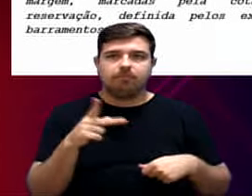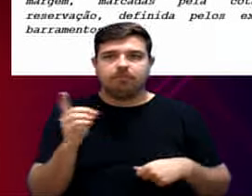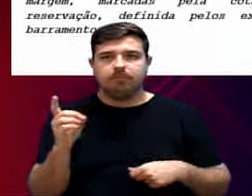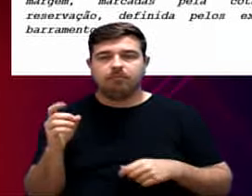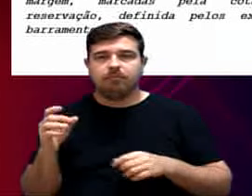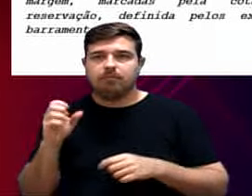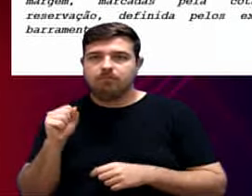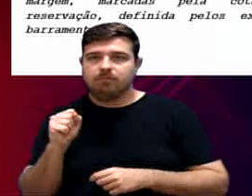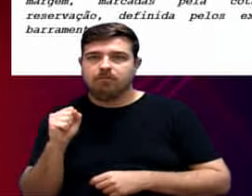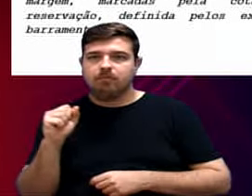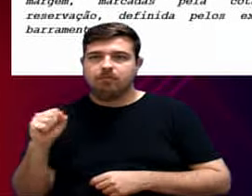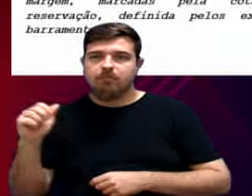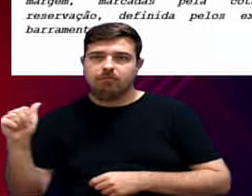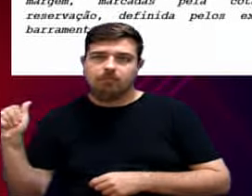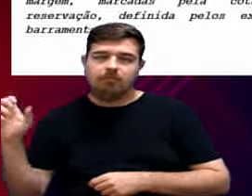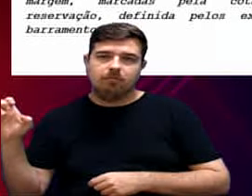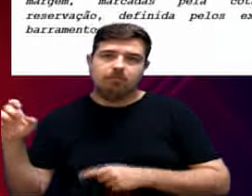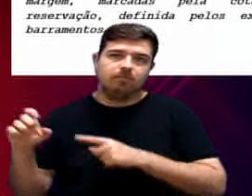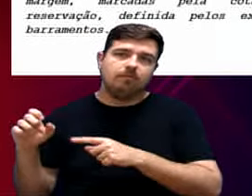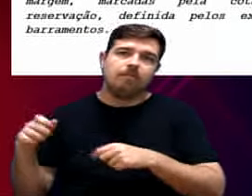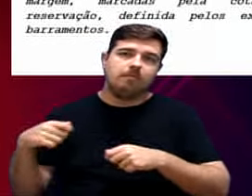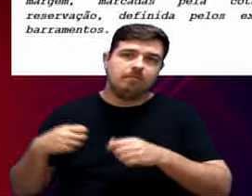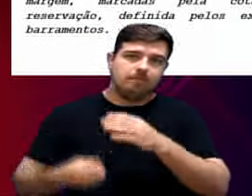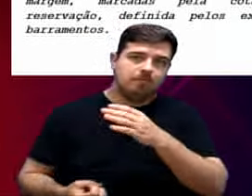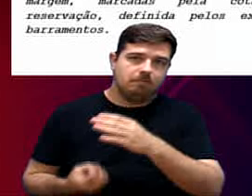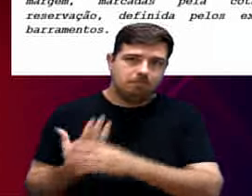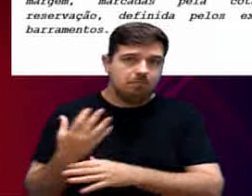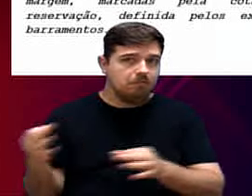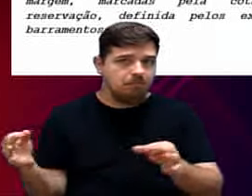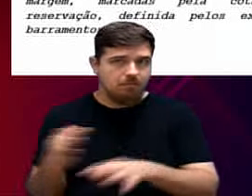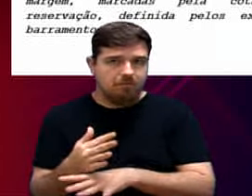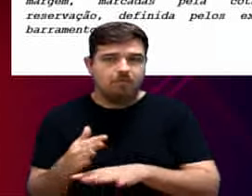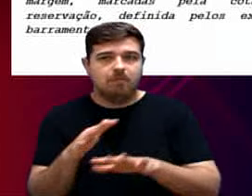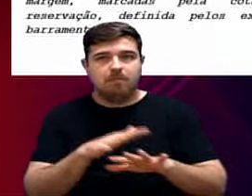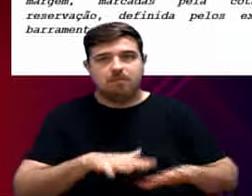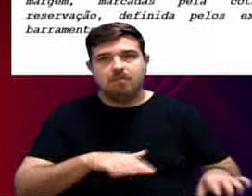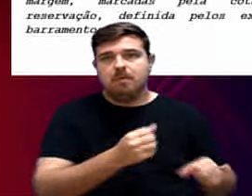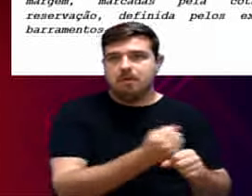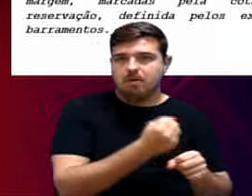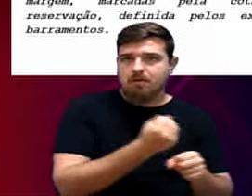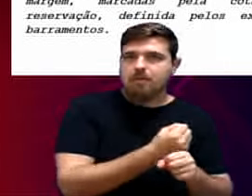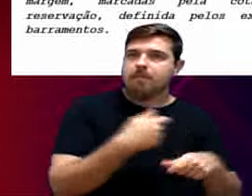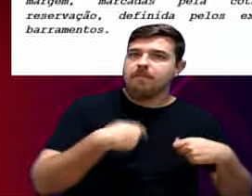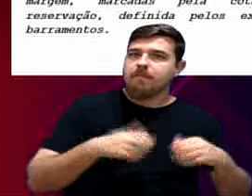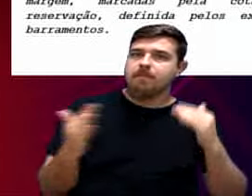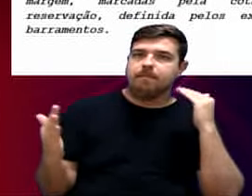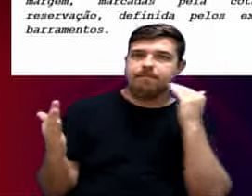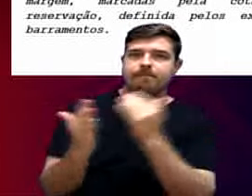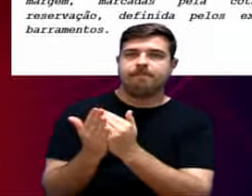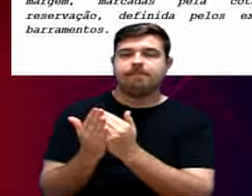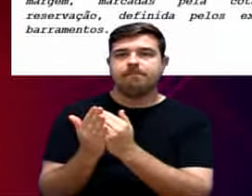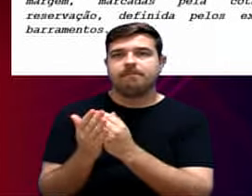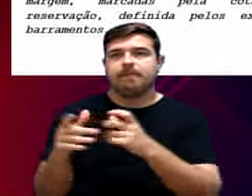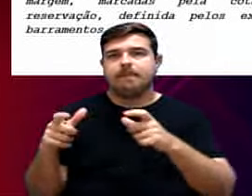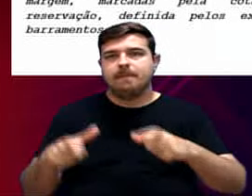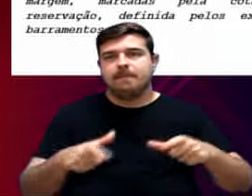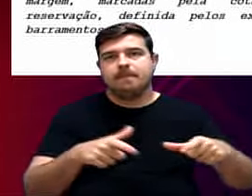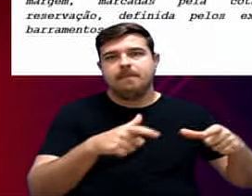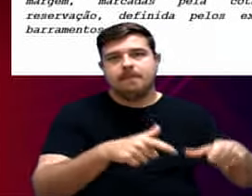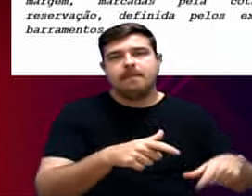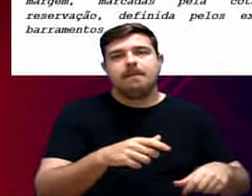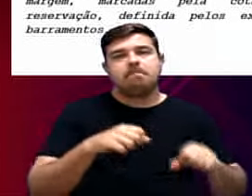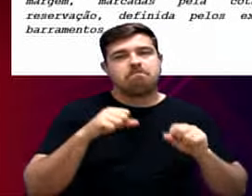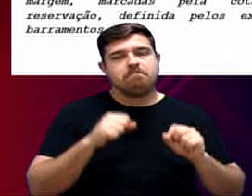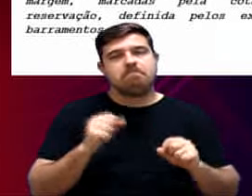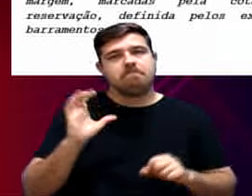macrodrenagem eh do sai for concluído ele vai estabelecer Quais são as áreas as potenciais